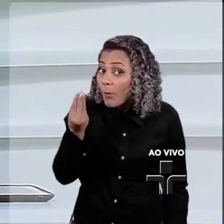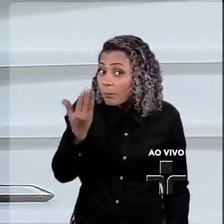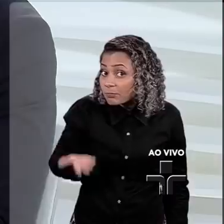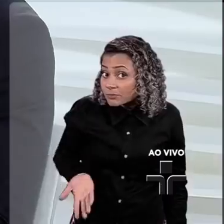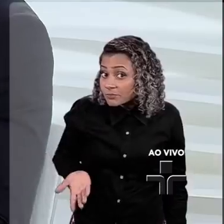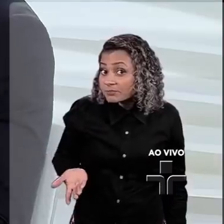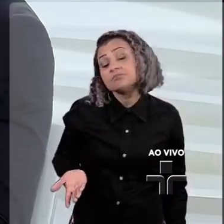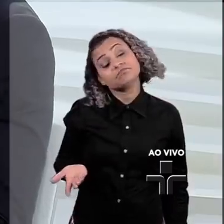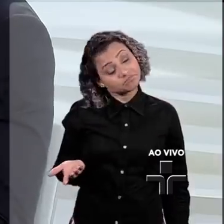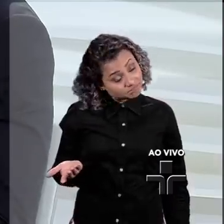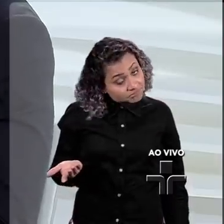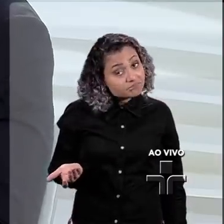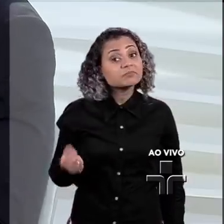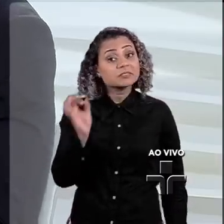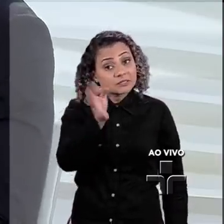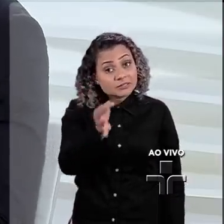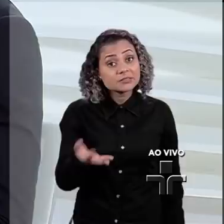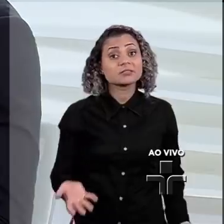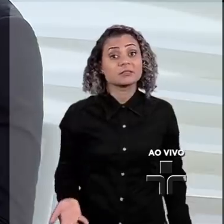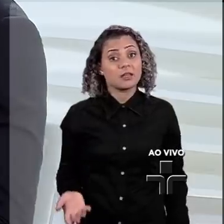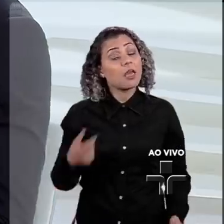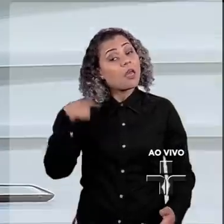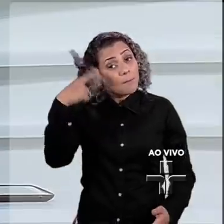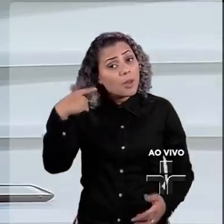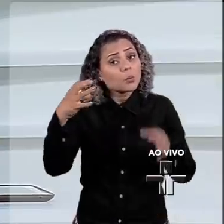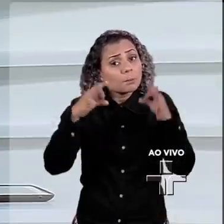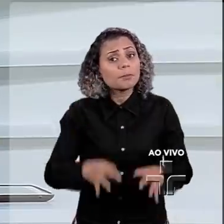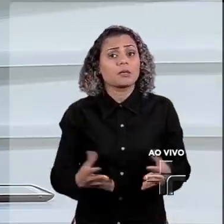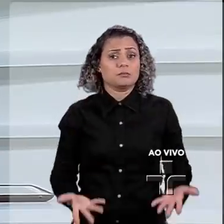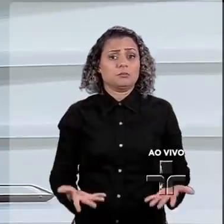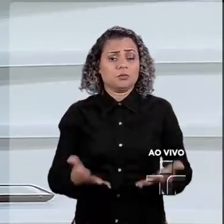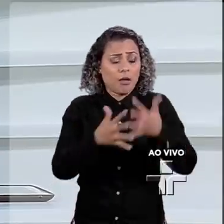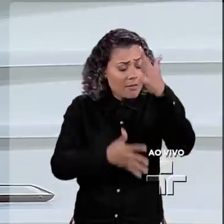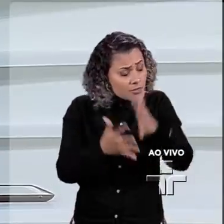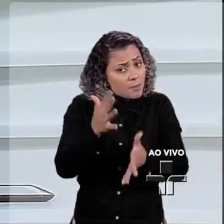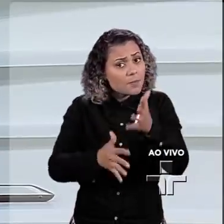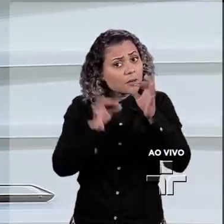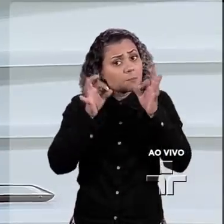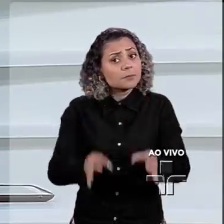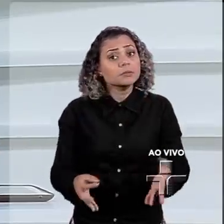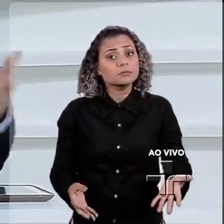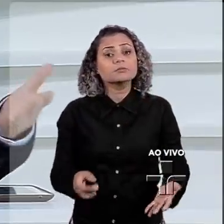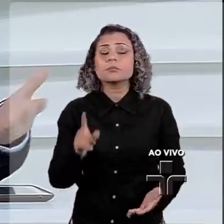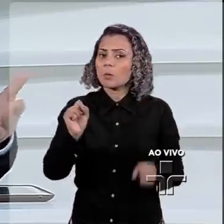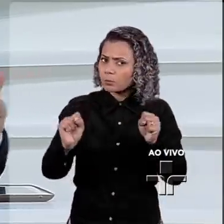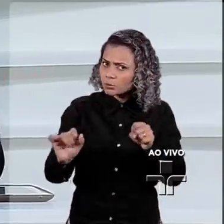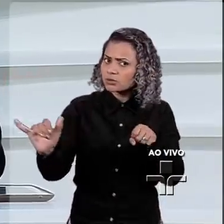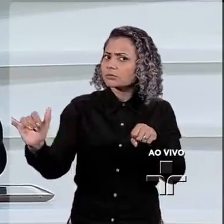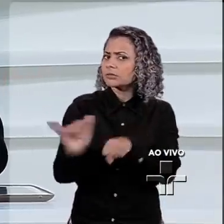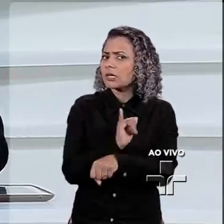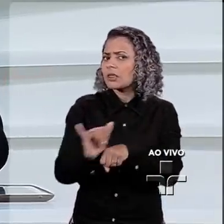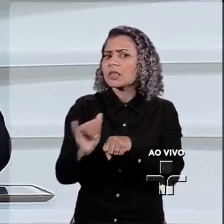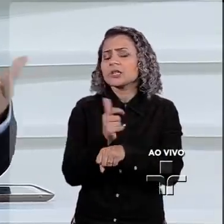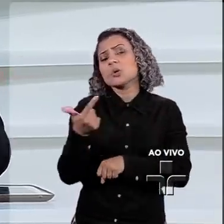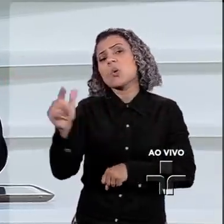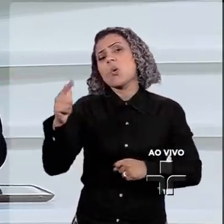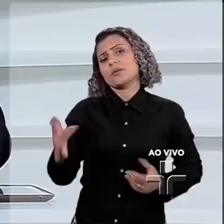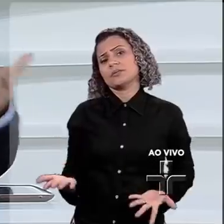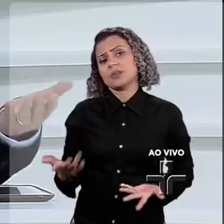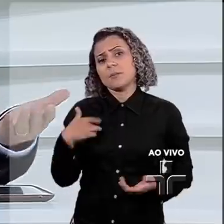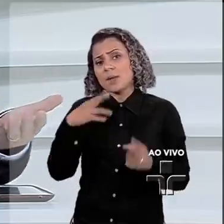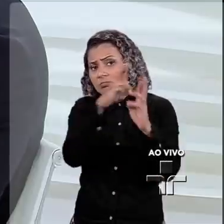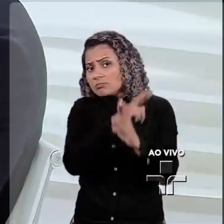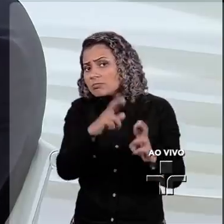calçadas. Isso não, é uma loucura. Isso não é um troço que poderia ser regulado, poderia ter uma